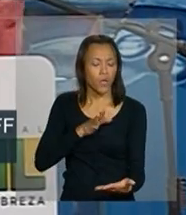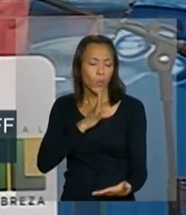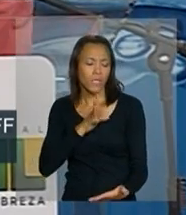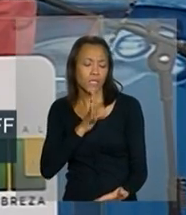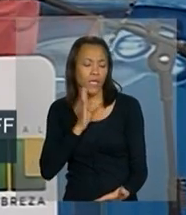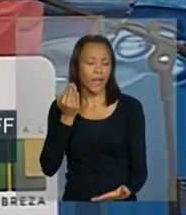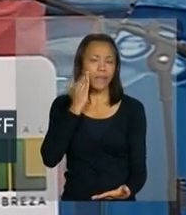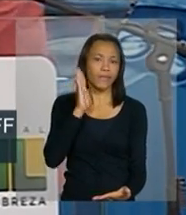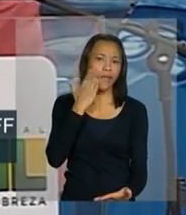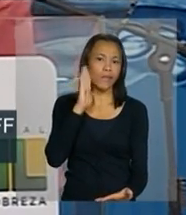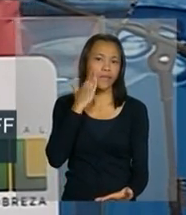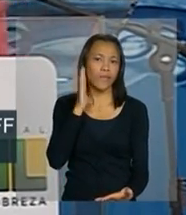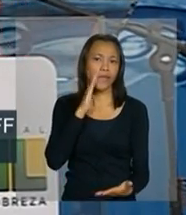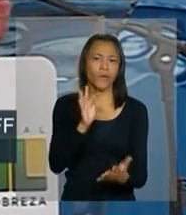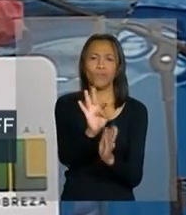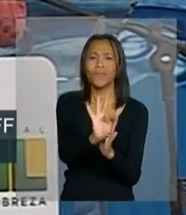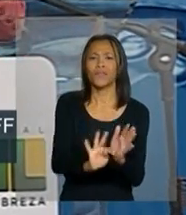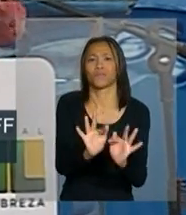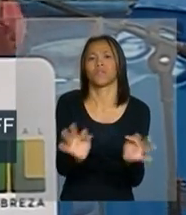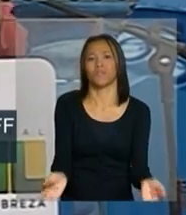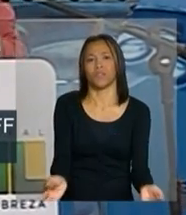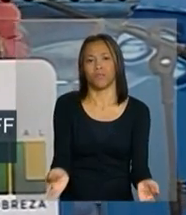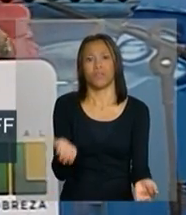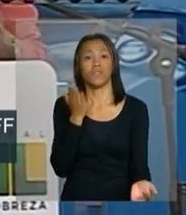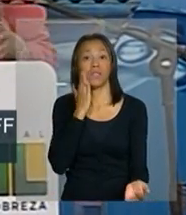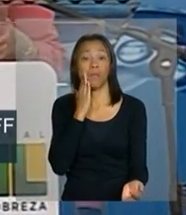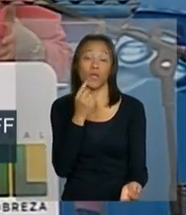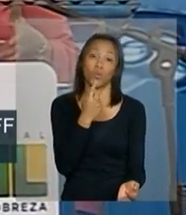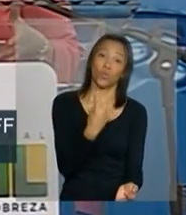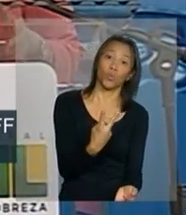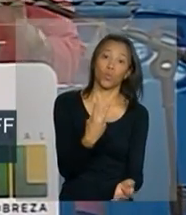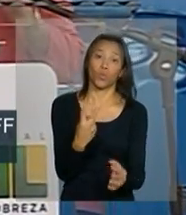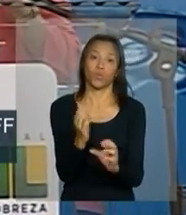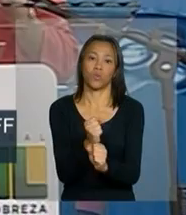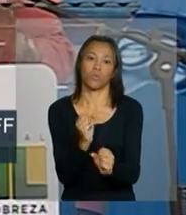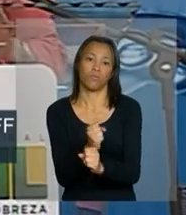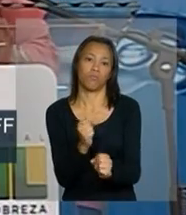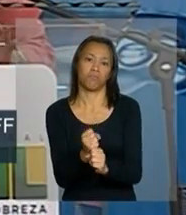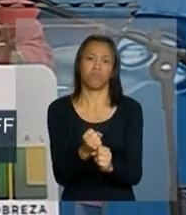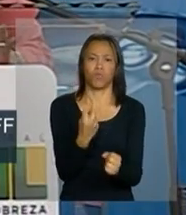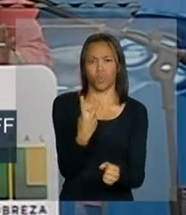simples. E também fazer 2 operações.